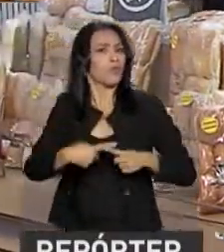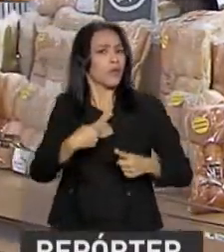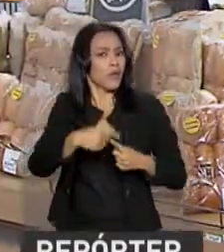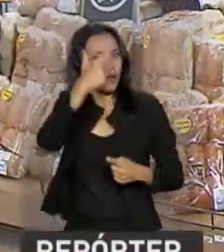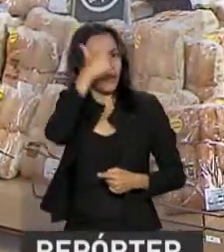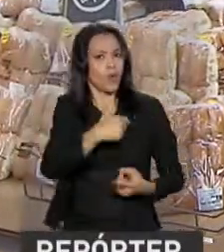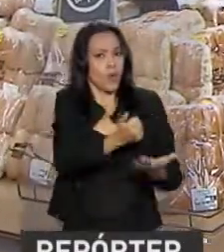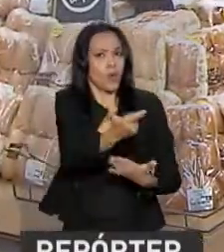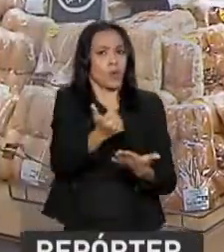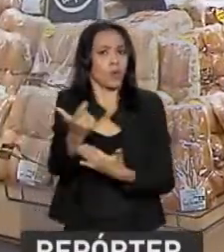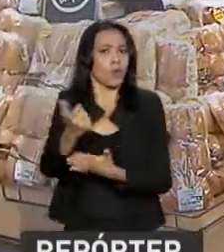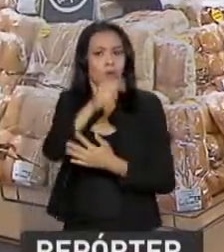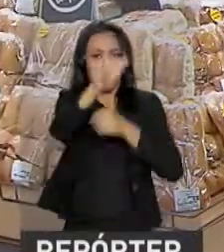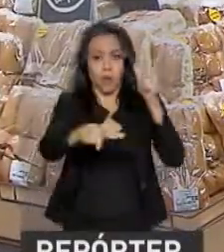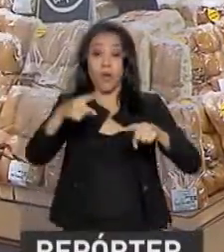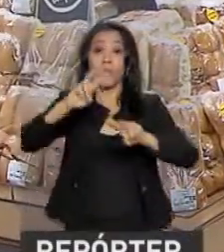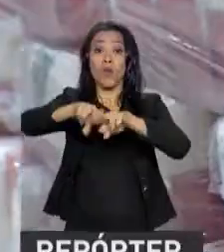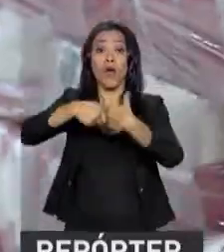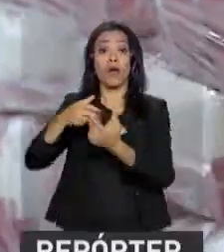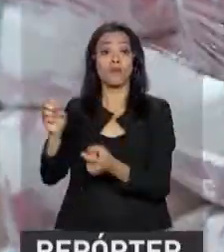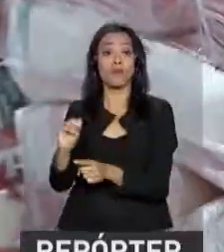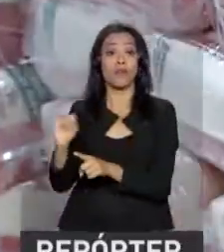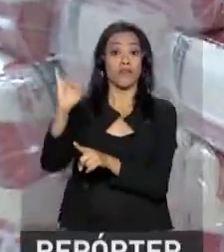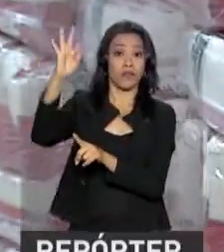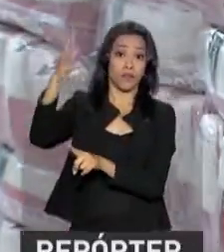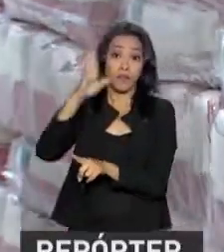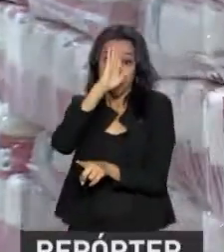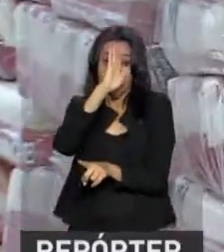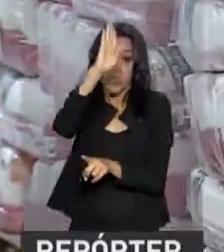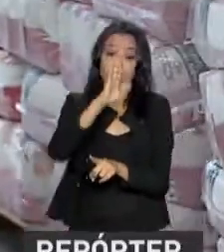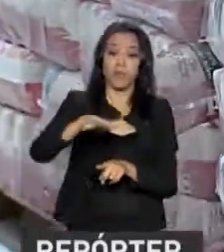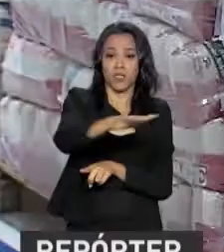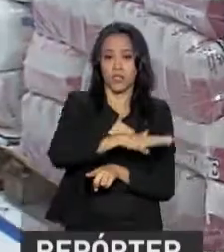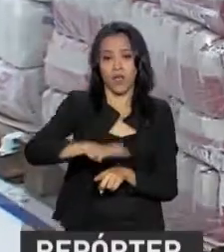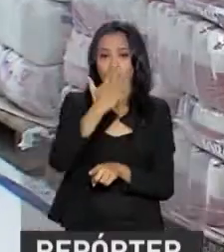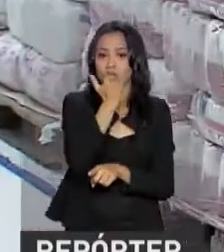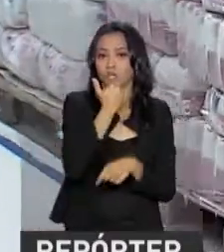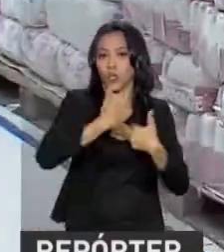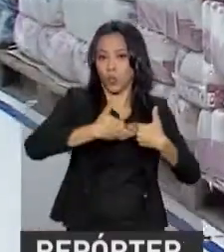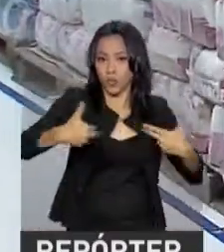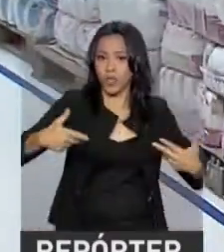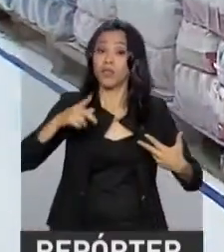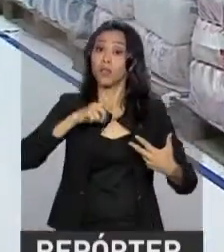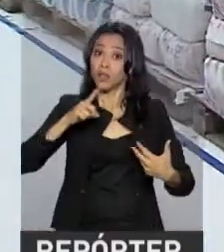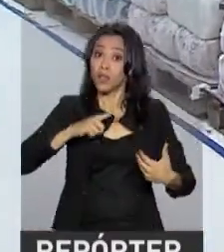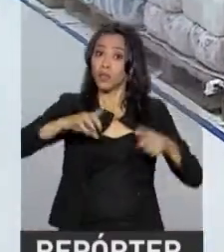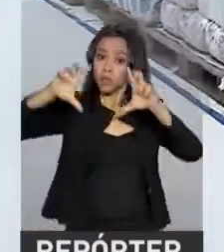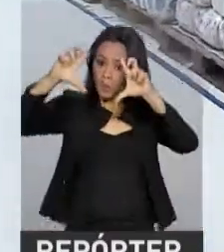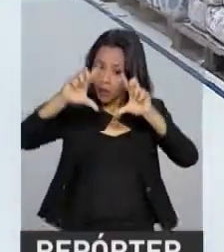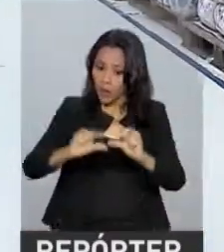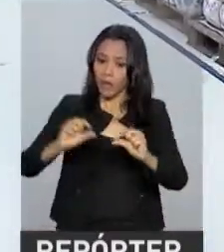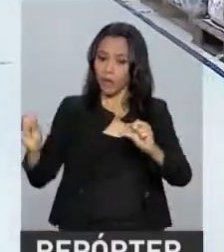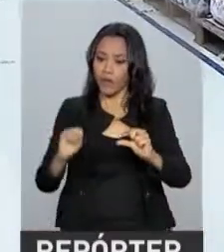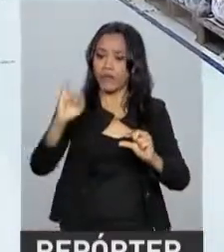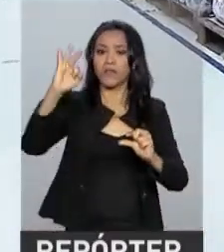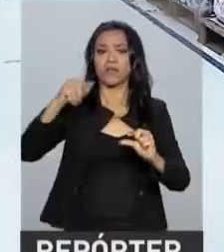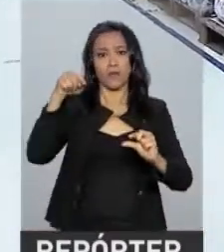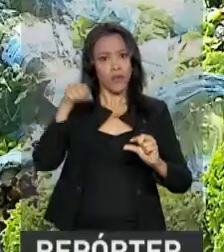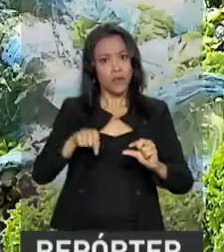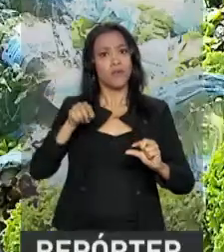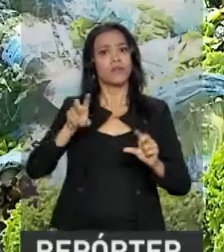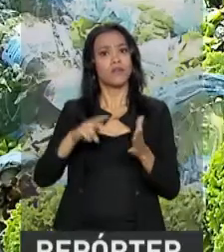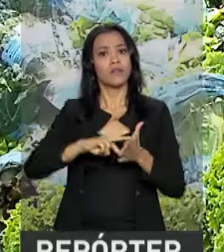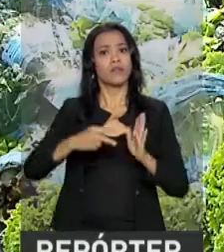porque a inflação baixou principalmente no setor de alimentos nós estamos com uma deflação que chega a 5%